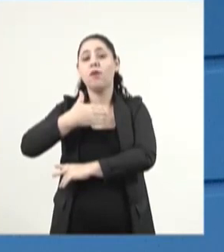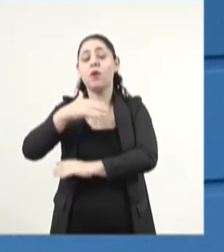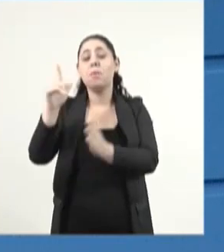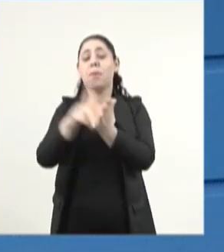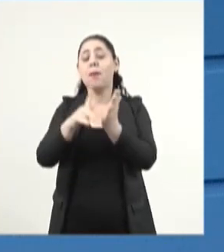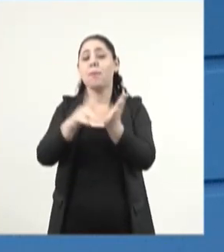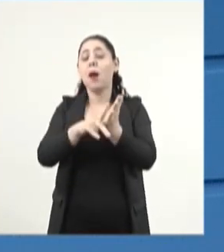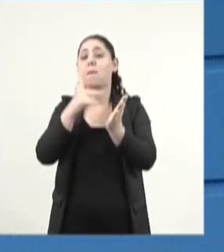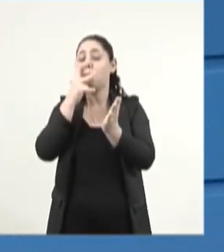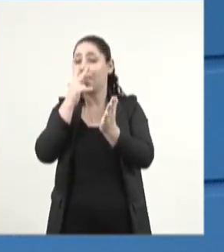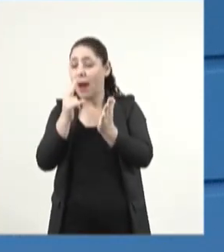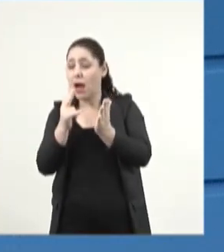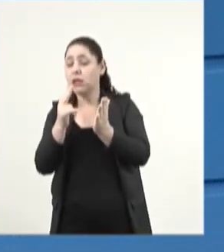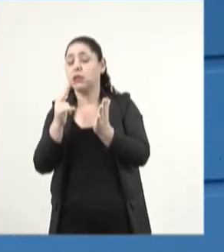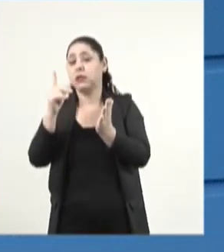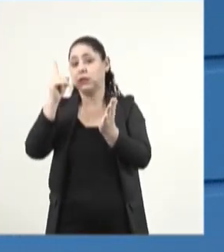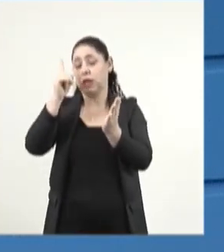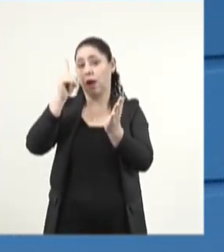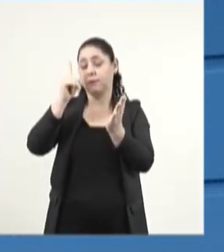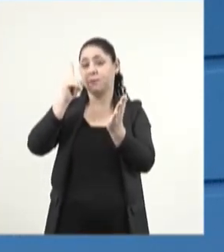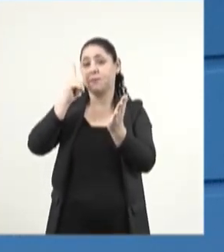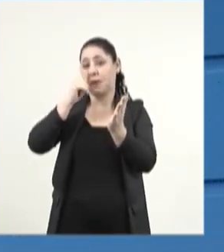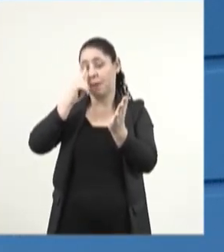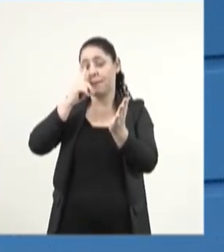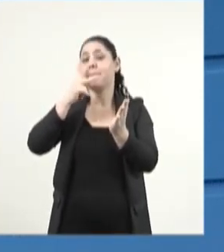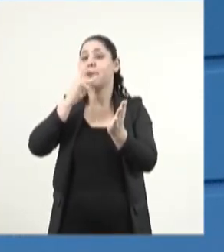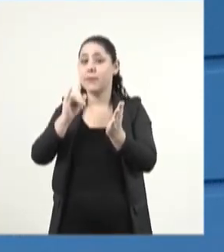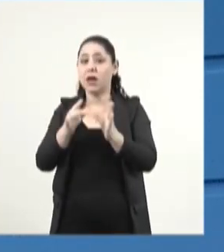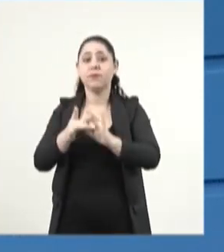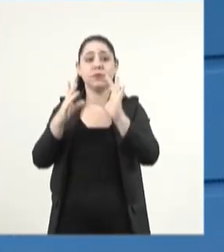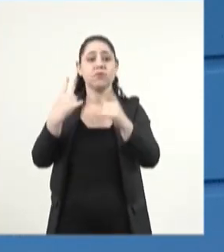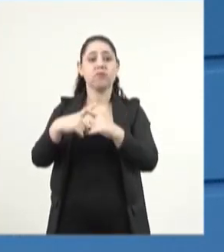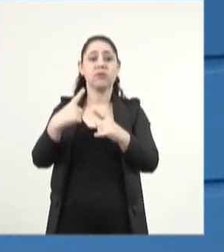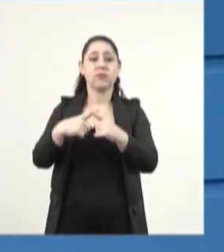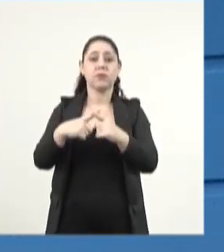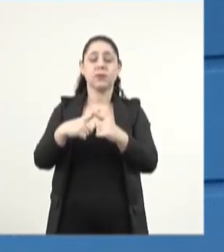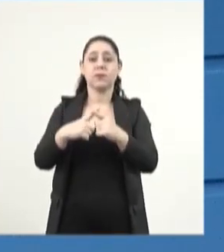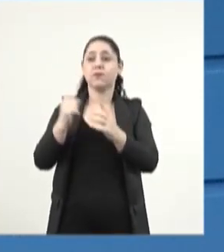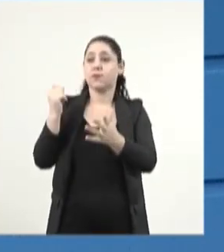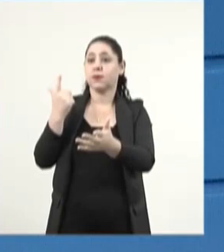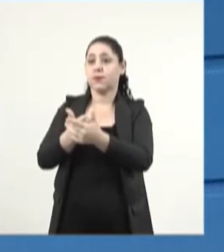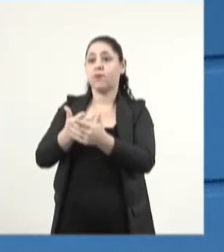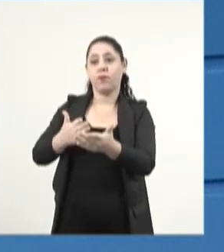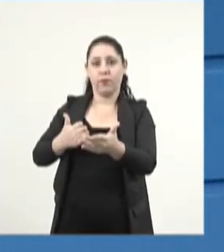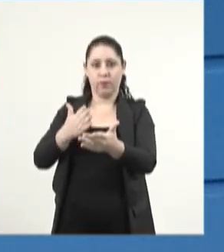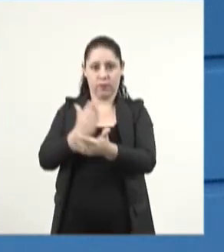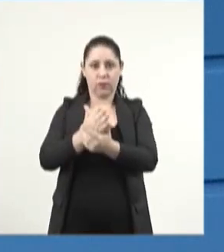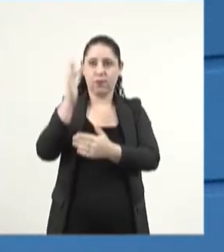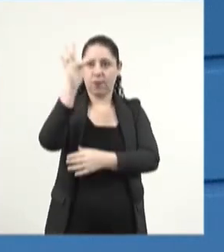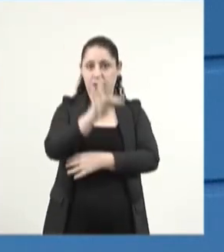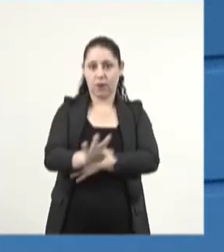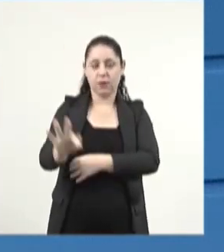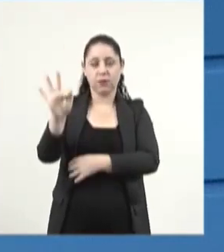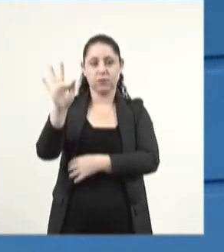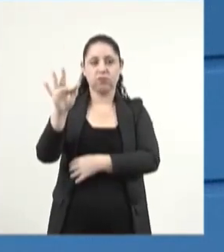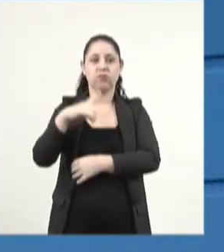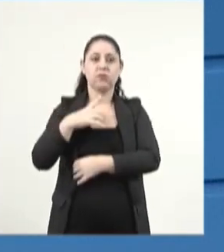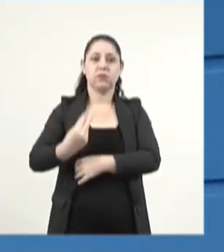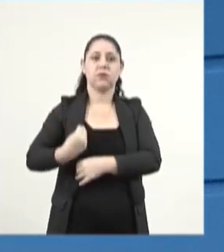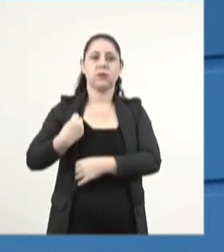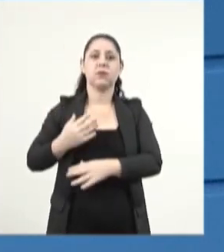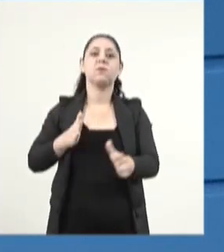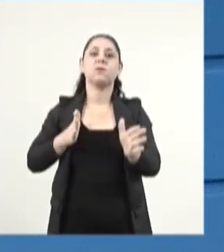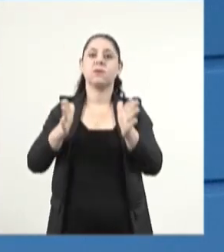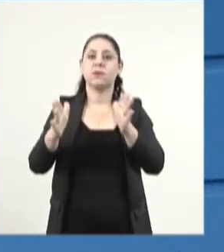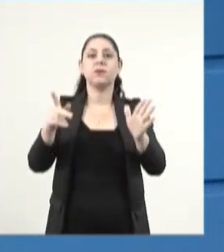ou responsável. Então ele volta. E por que ele volta? Porque ele foi aprovado a nível federal e ele faz parte